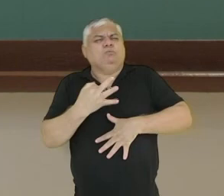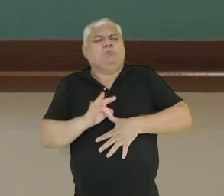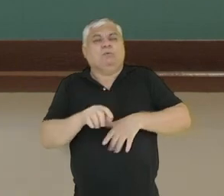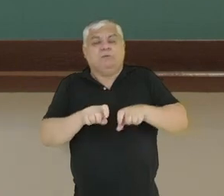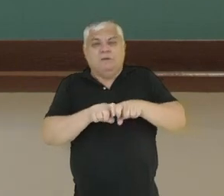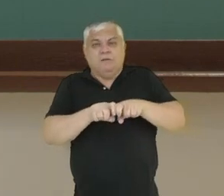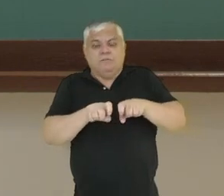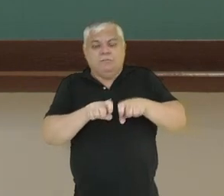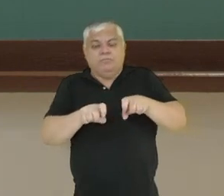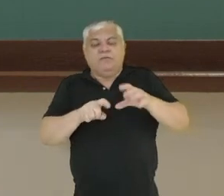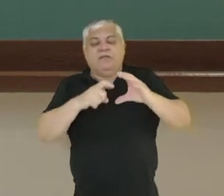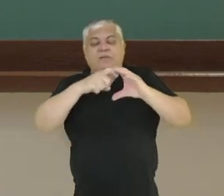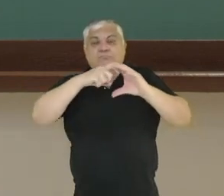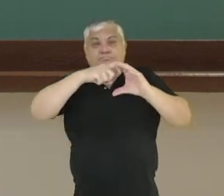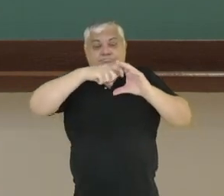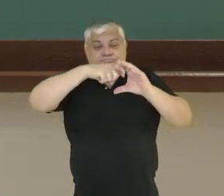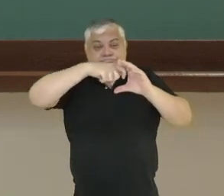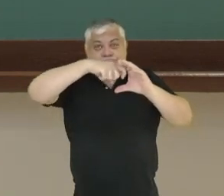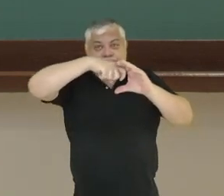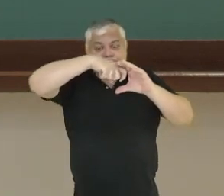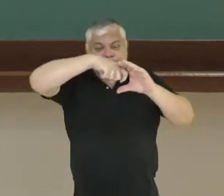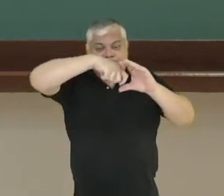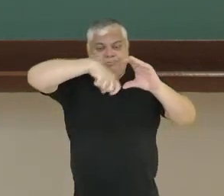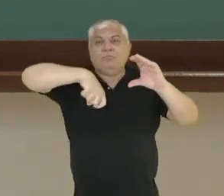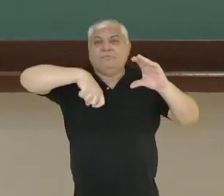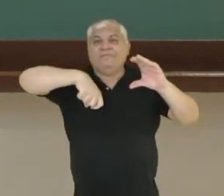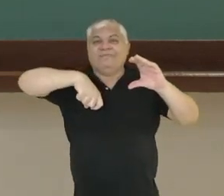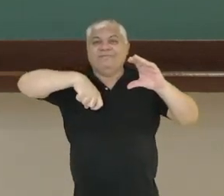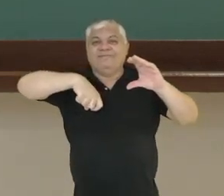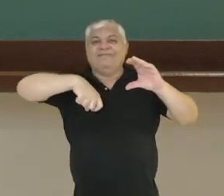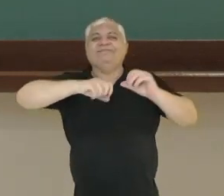a expulsão do feto e a expulsão da placenta.